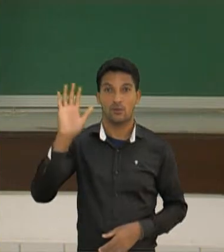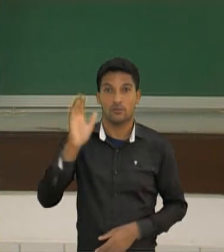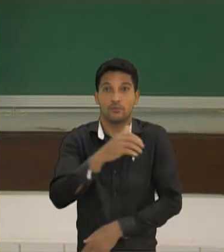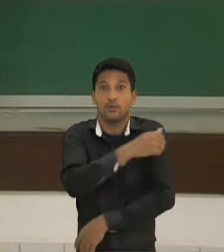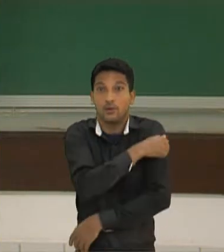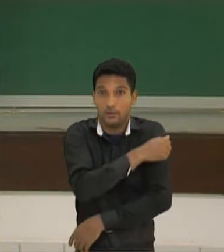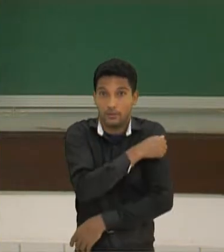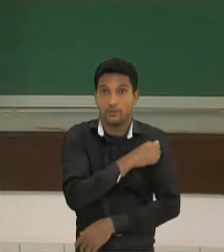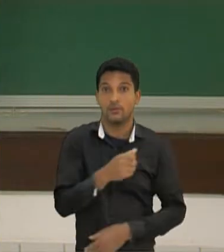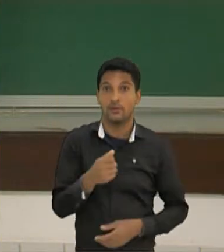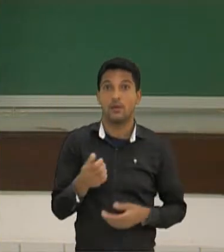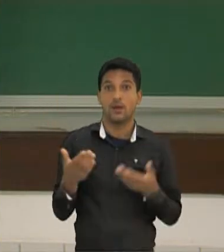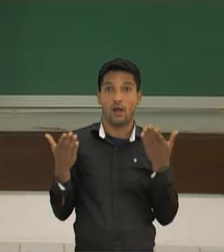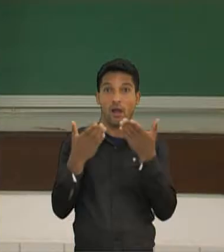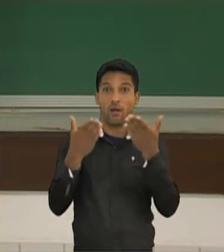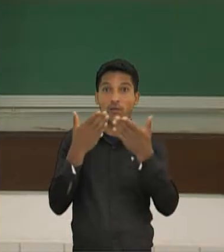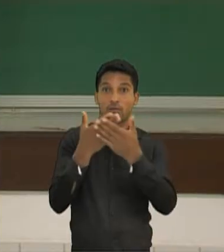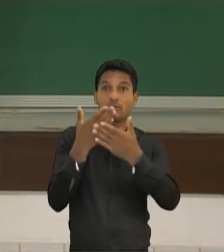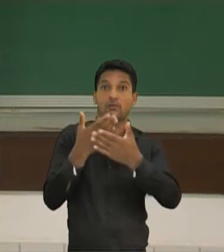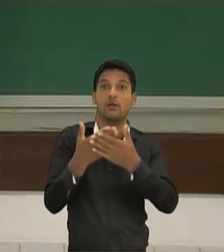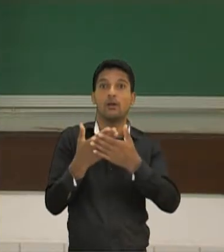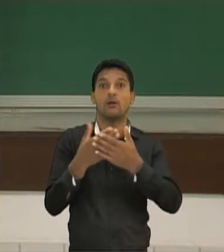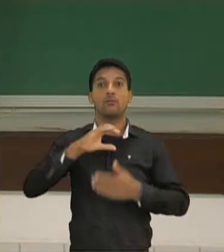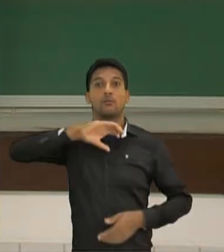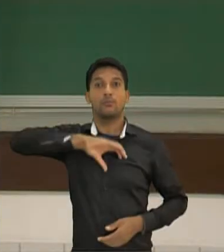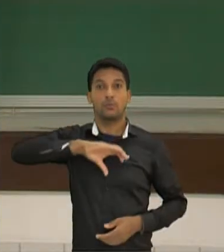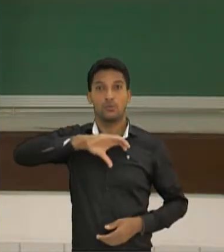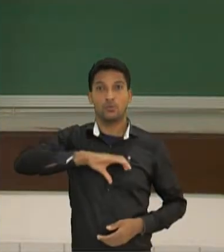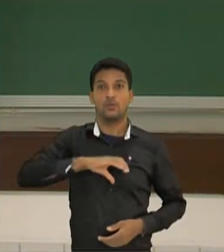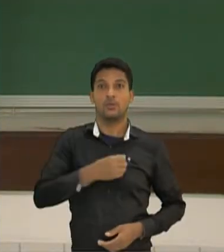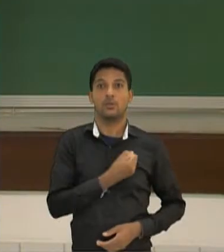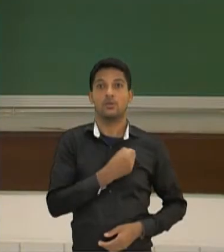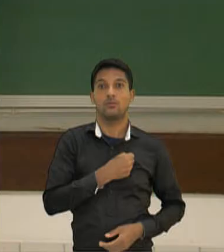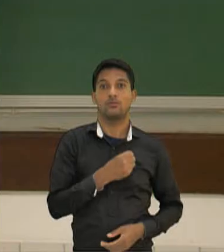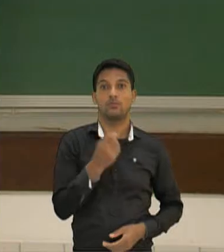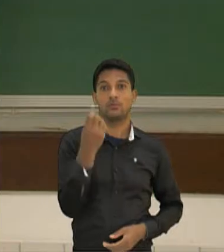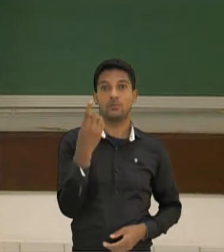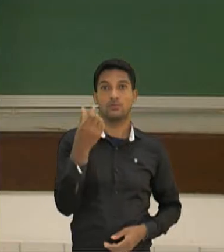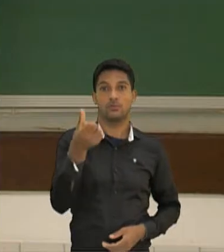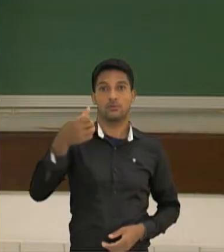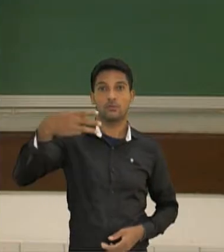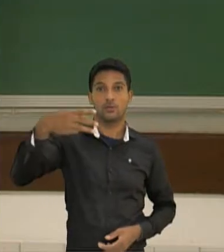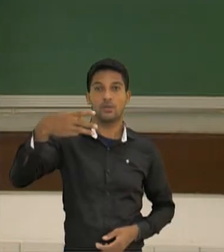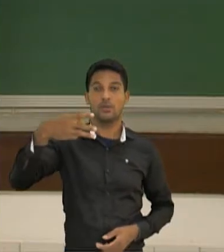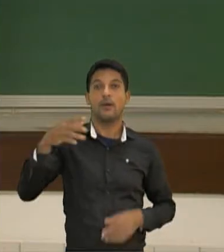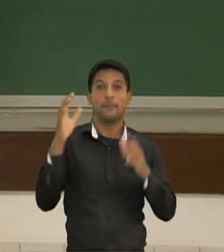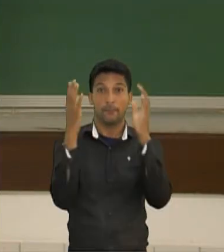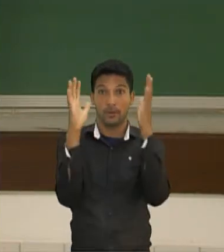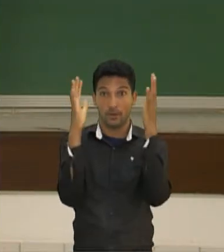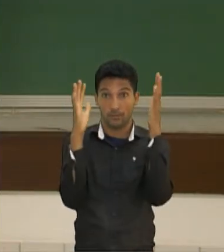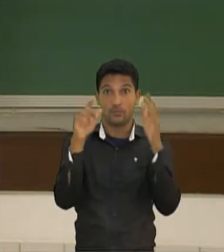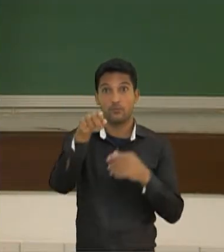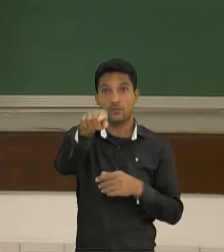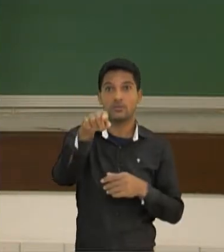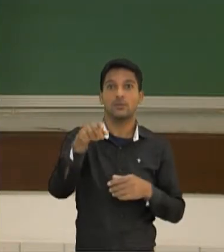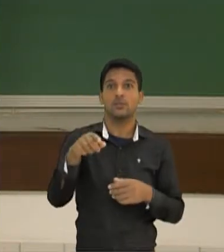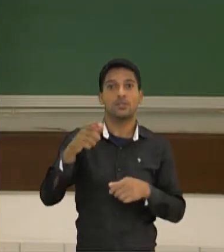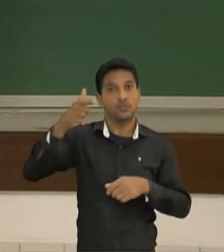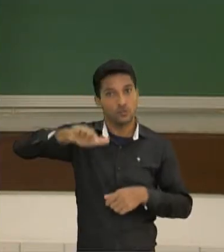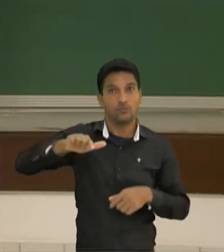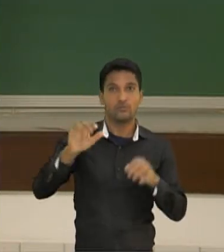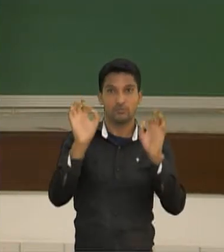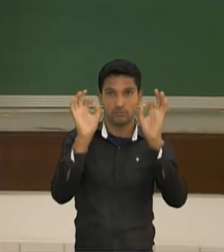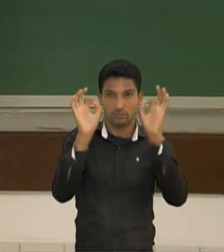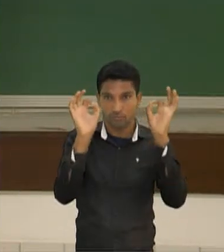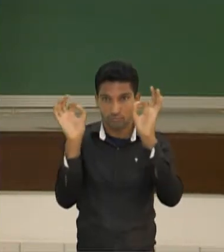Olá, alunos. Vamos para a nossa aula de número 163. Parabenizo vocês por estarem aí mais uma vez assistindo às